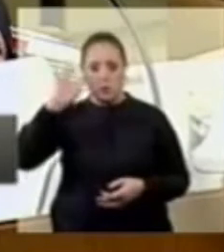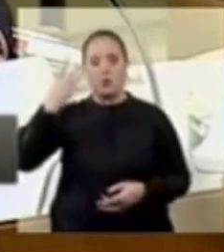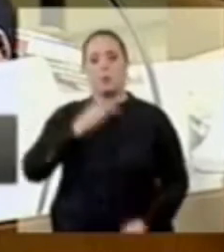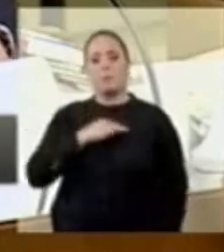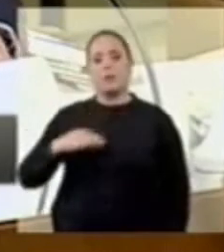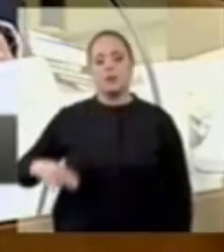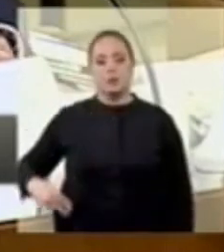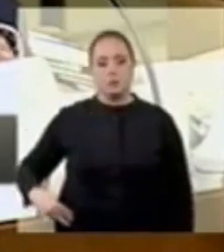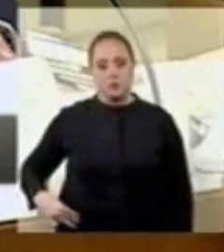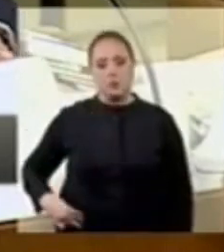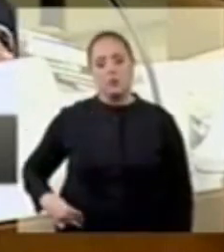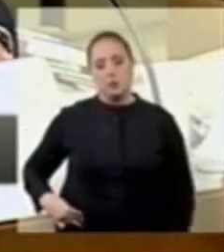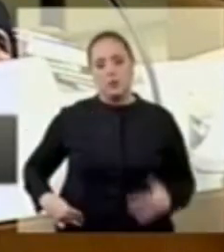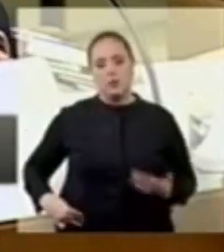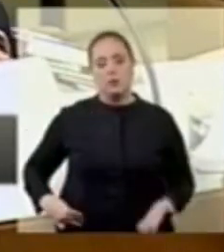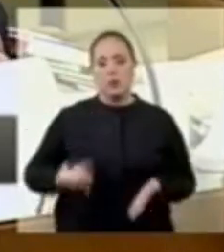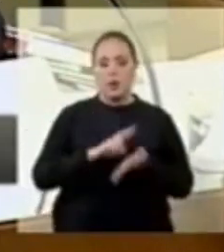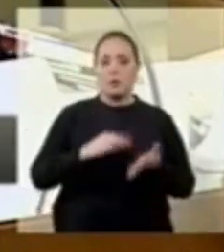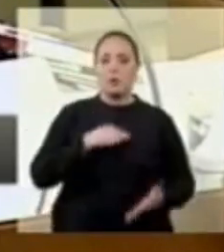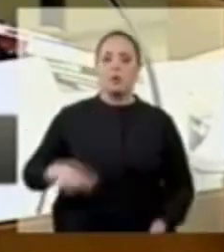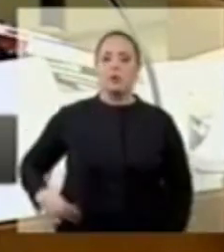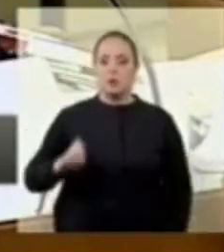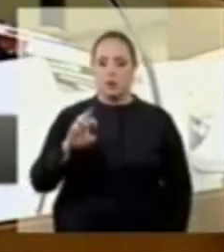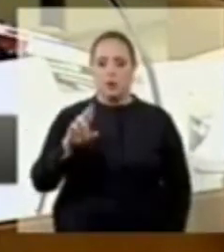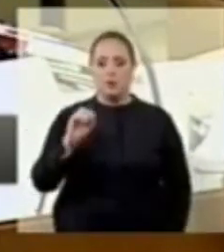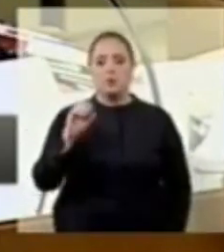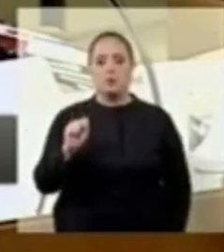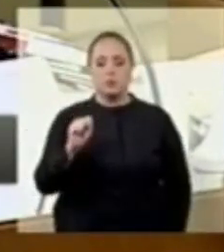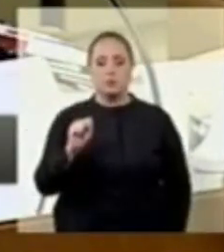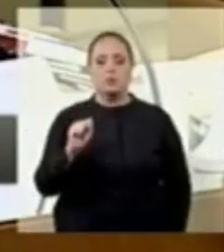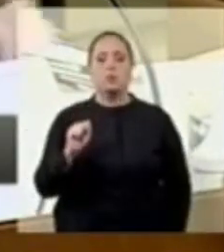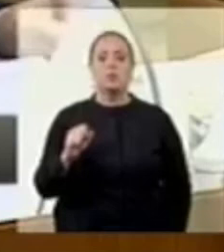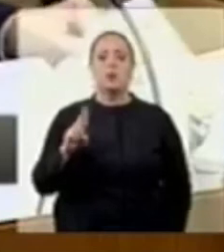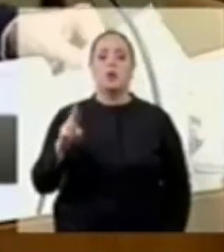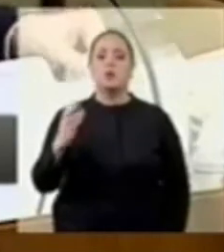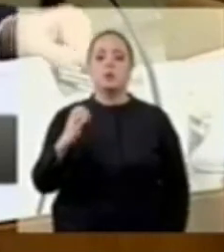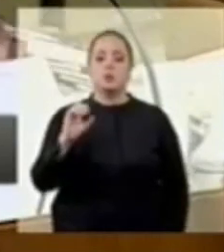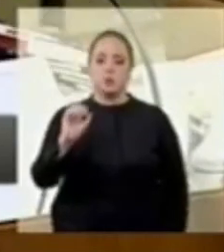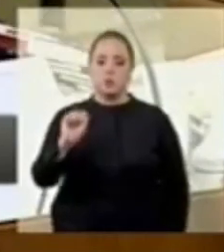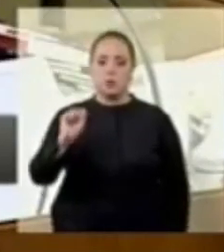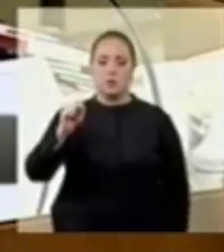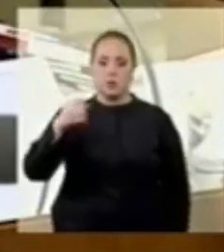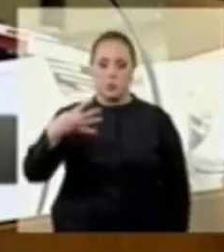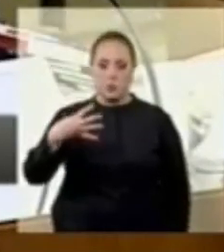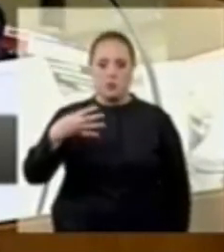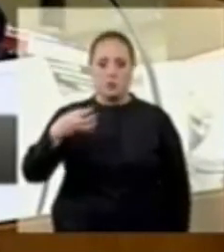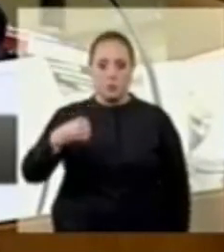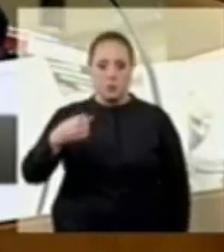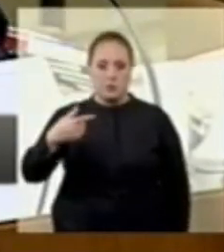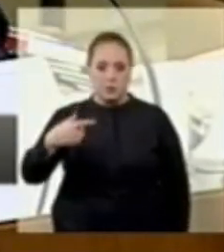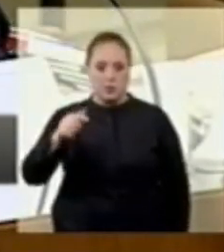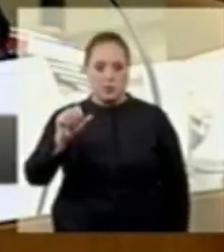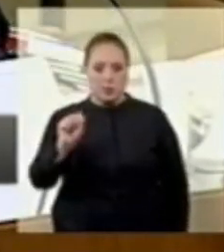é da relatoria do ministro eros graus eros grau no hc 84078